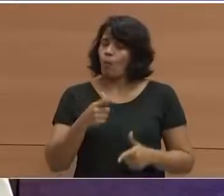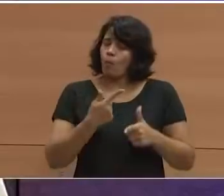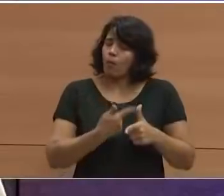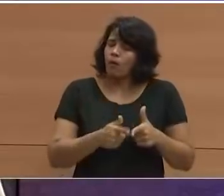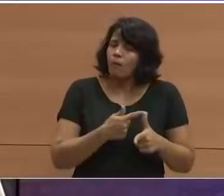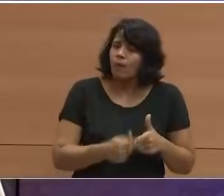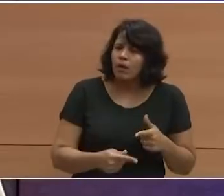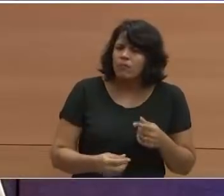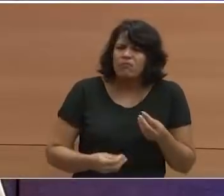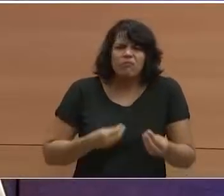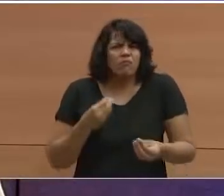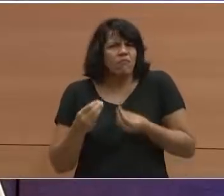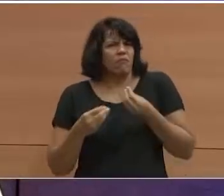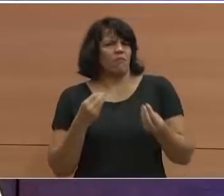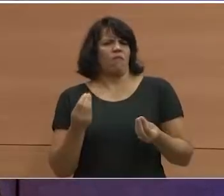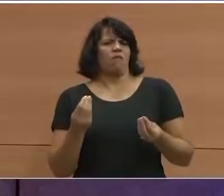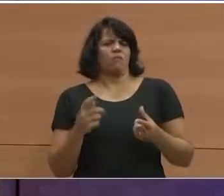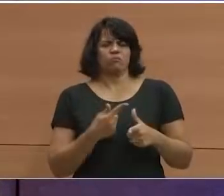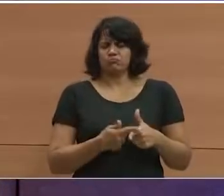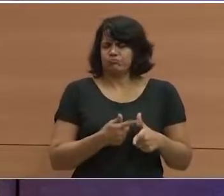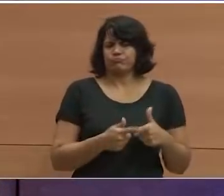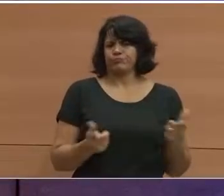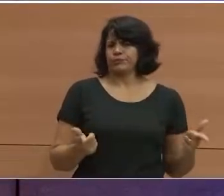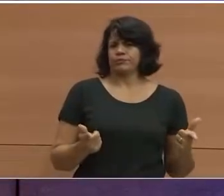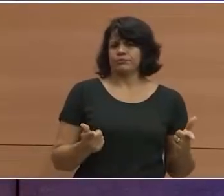é esta não resolvida?